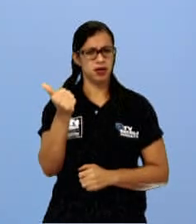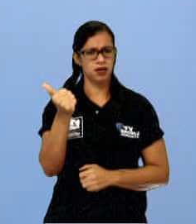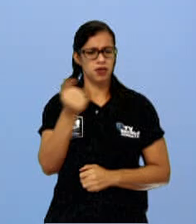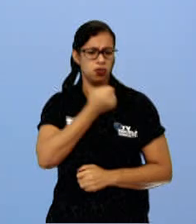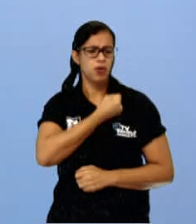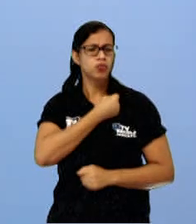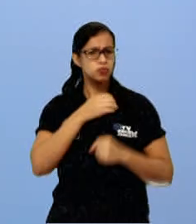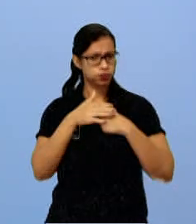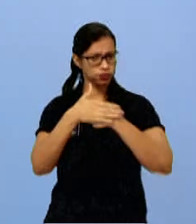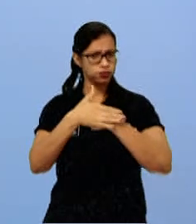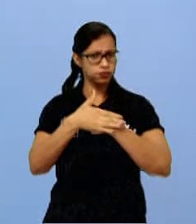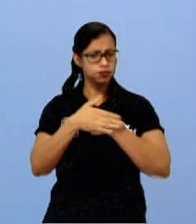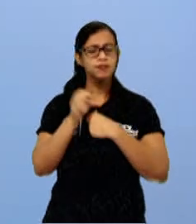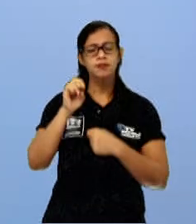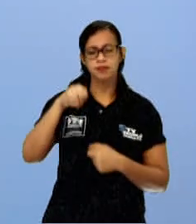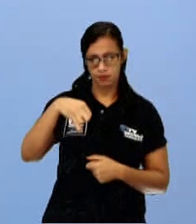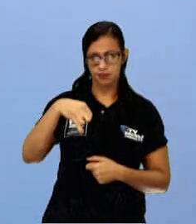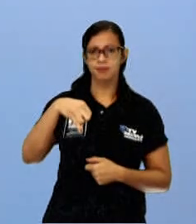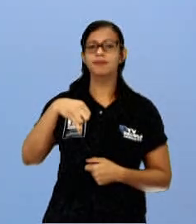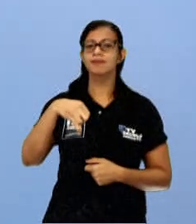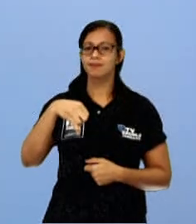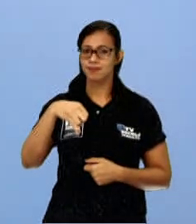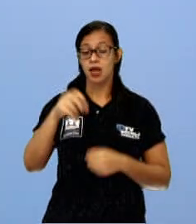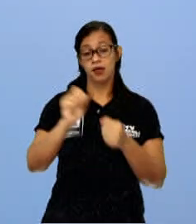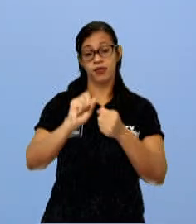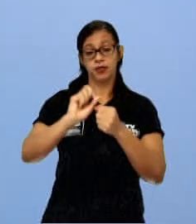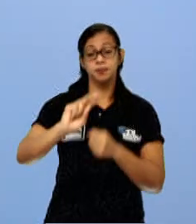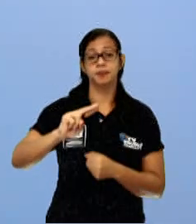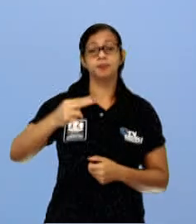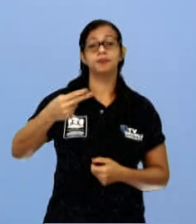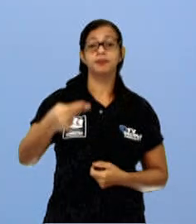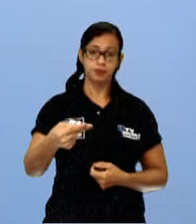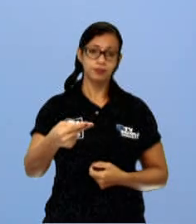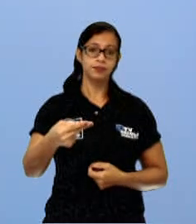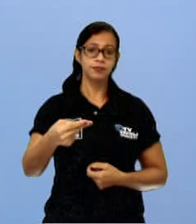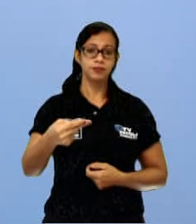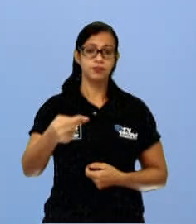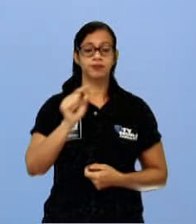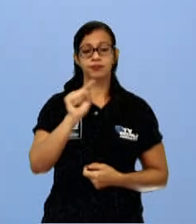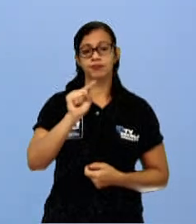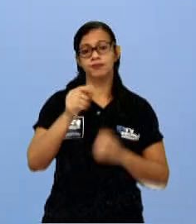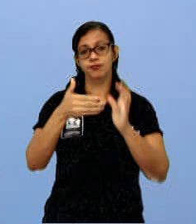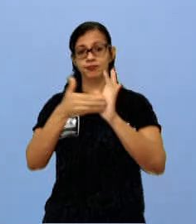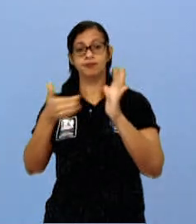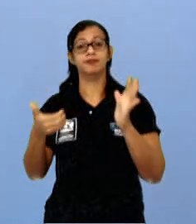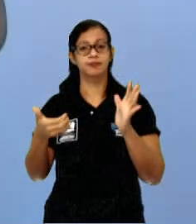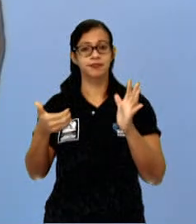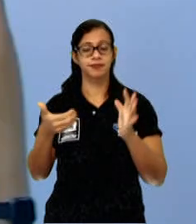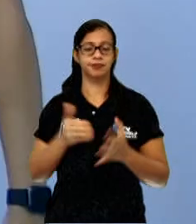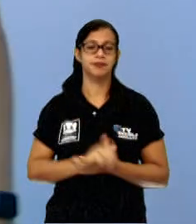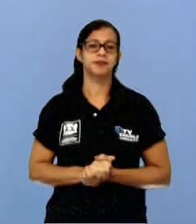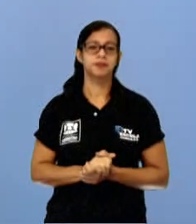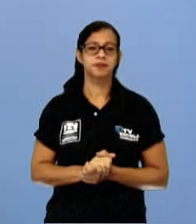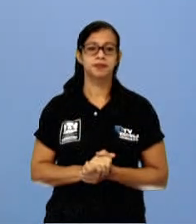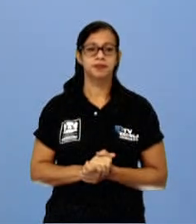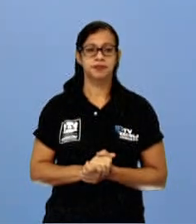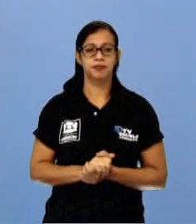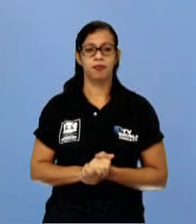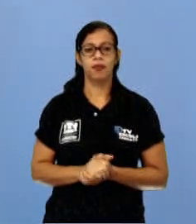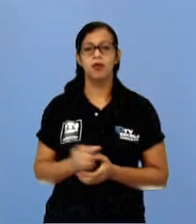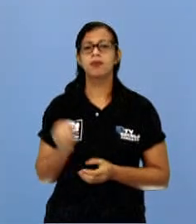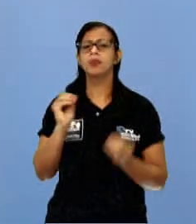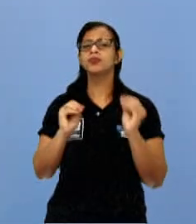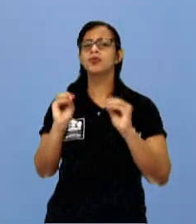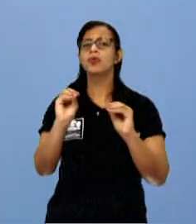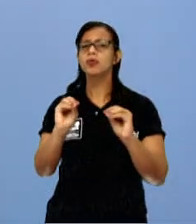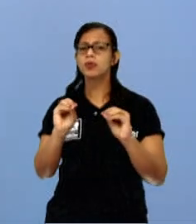possível Olha só fazendo a operação inversa da adição que a subtração nós vamos colocar